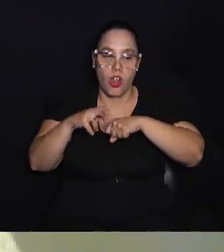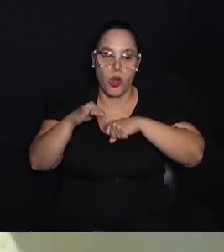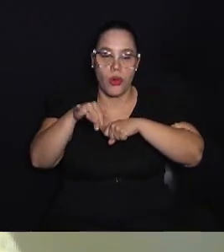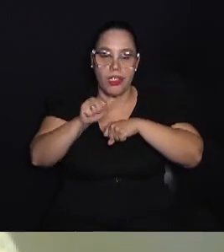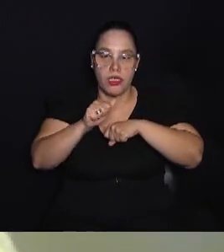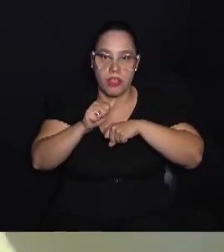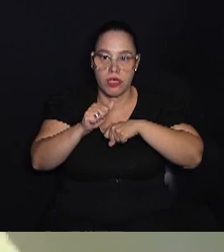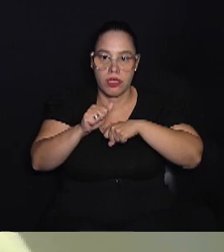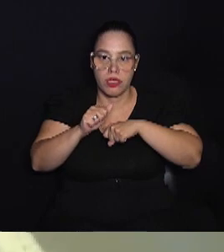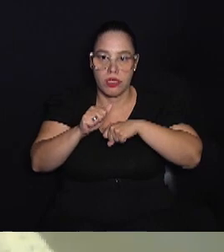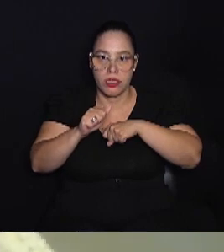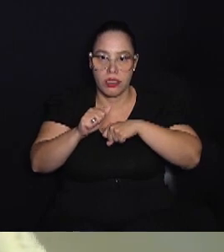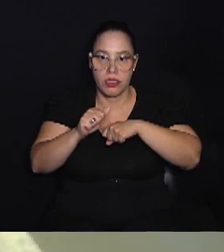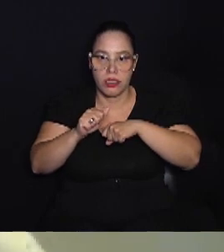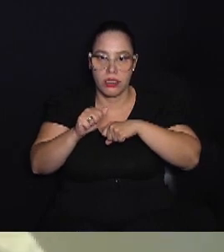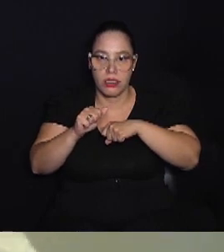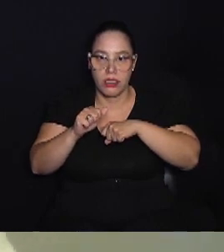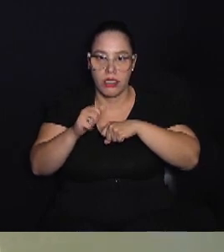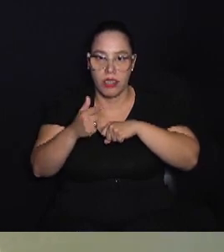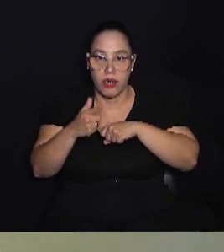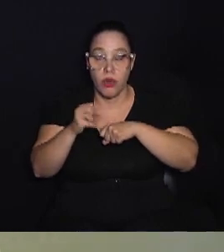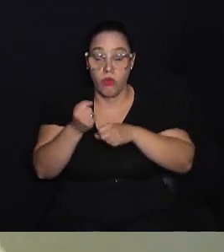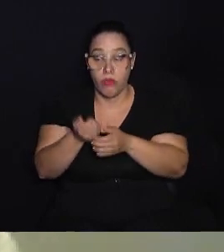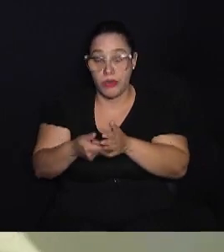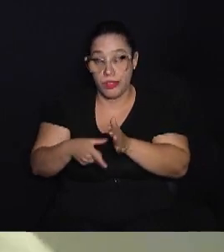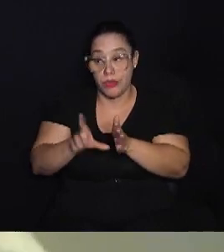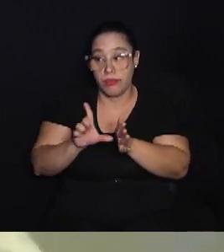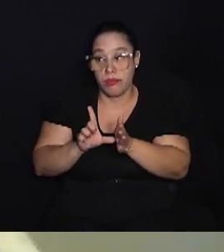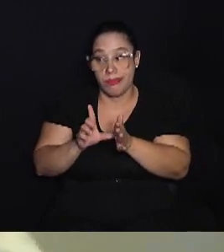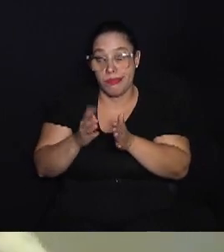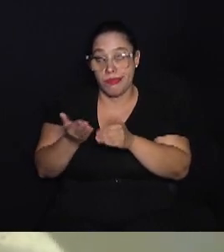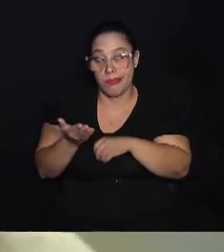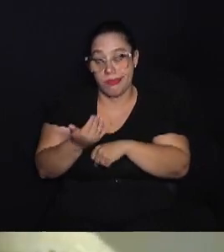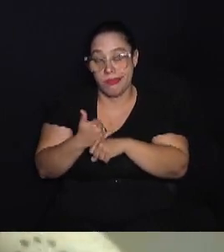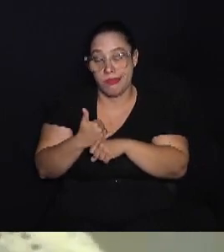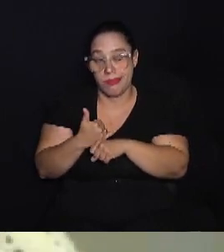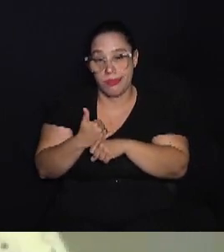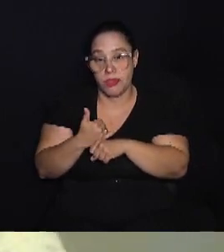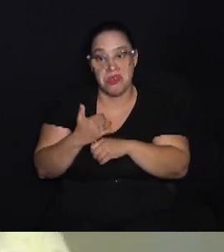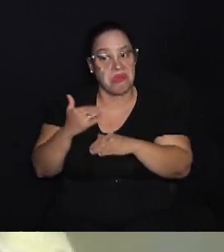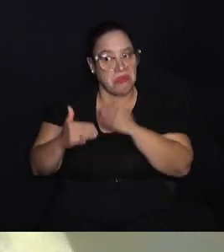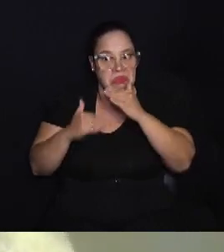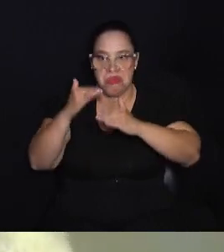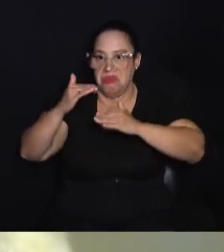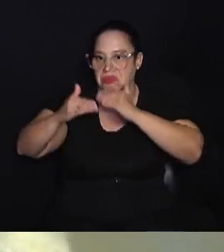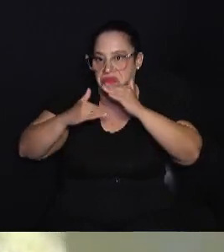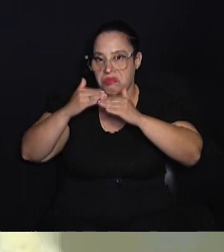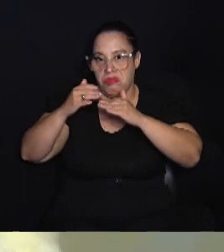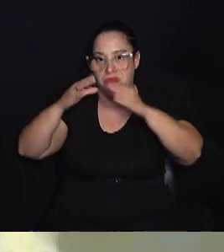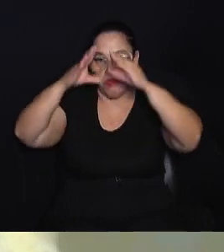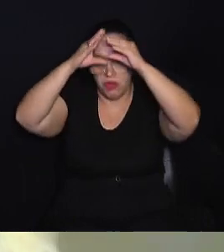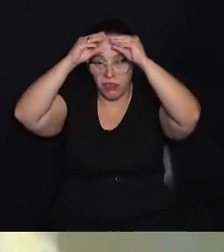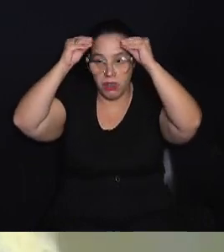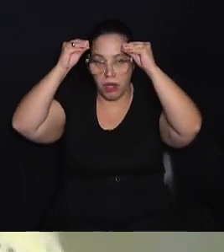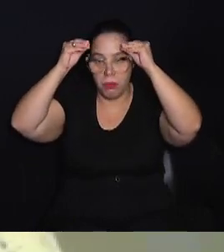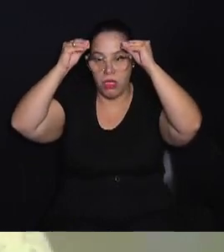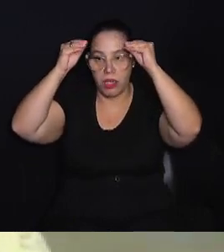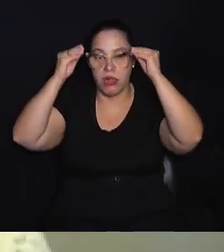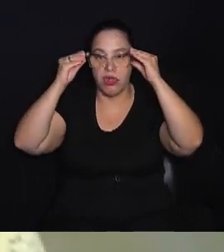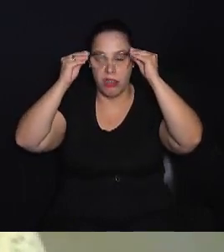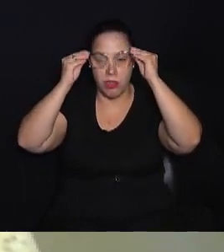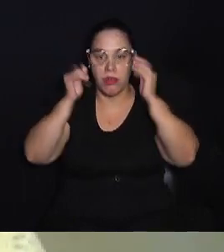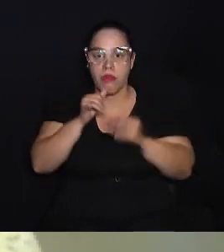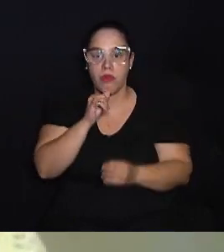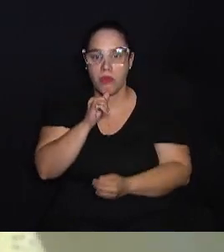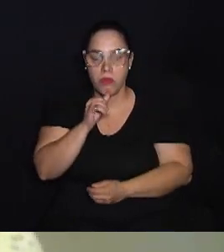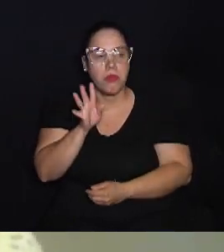neurodegenerativa, inflamatória, se eu resolvo a inflamação 20 anos antes, o normal é que eu não desenvolva a demência de Alzheimer. Eu vou dar um